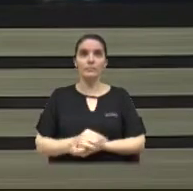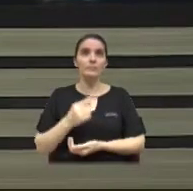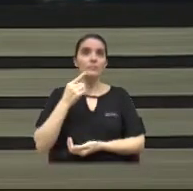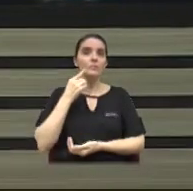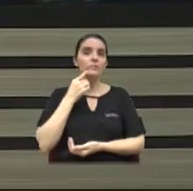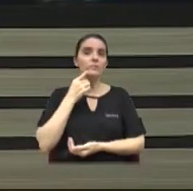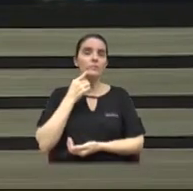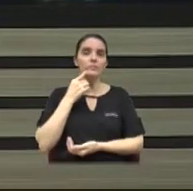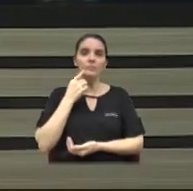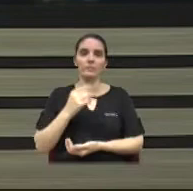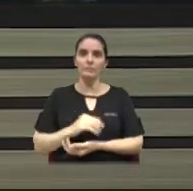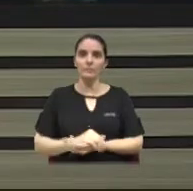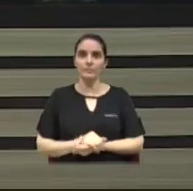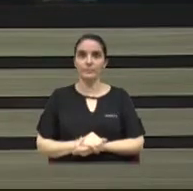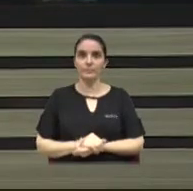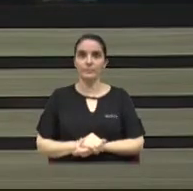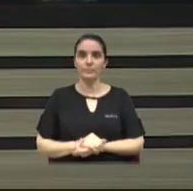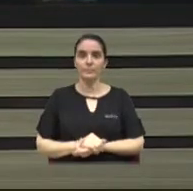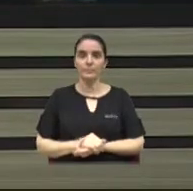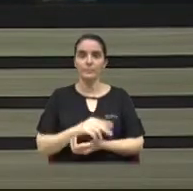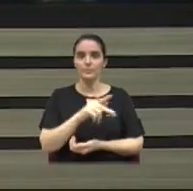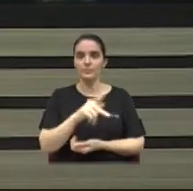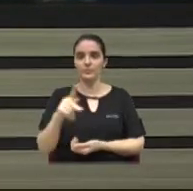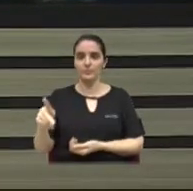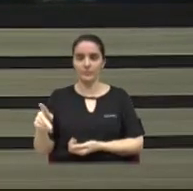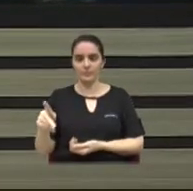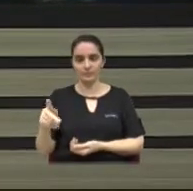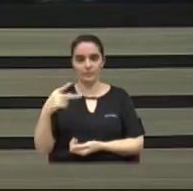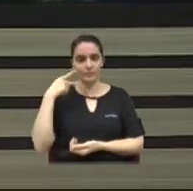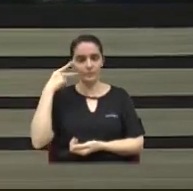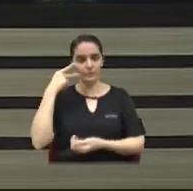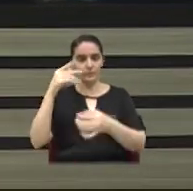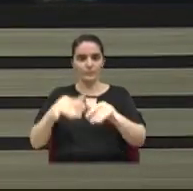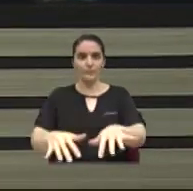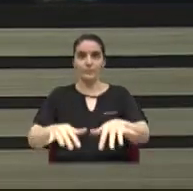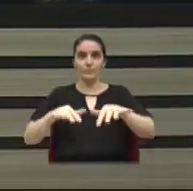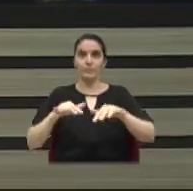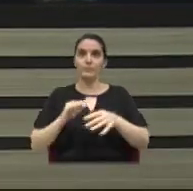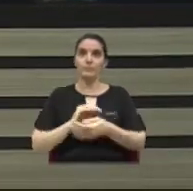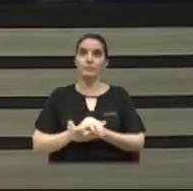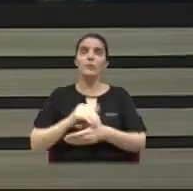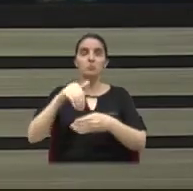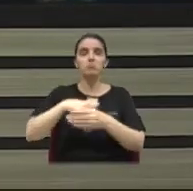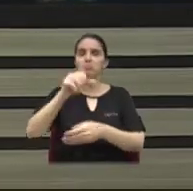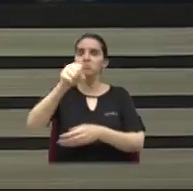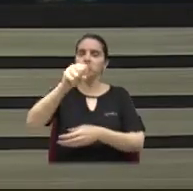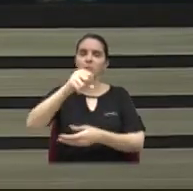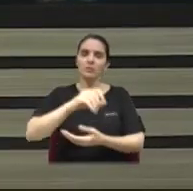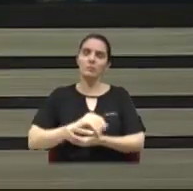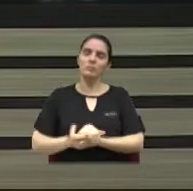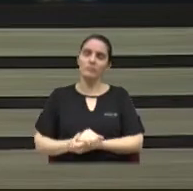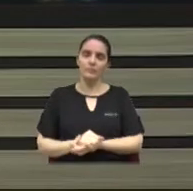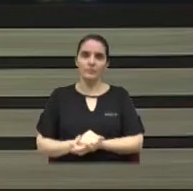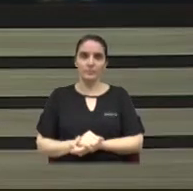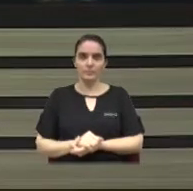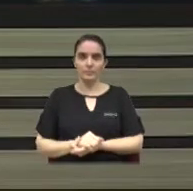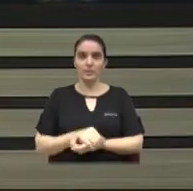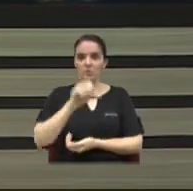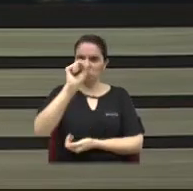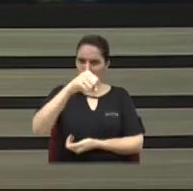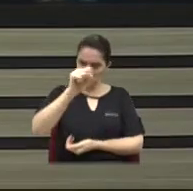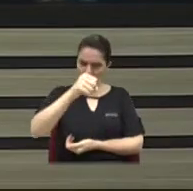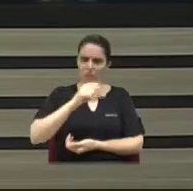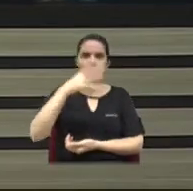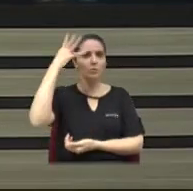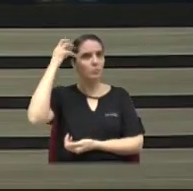Silva. Senhor presidente, nobres pares, público presente, eu votei sim. Votei sim, Lubogo,